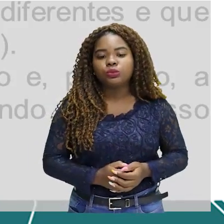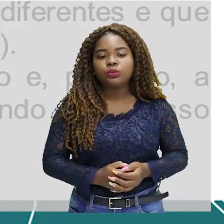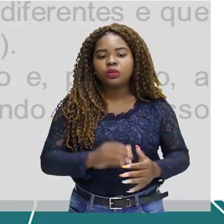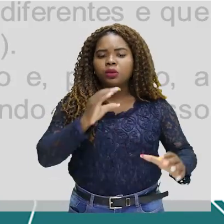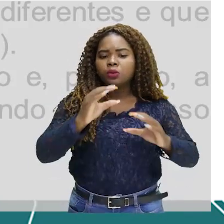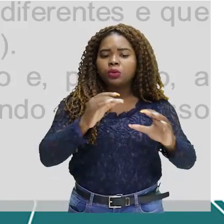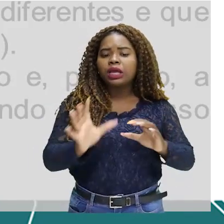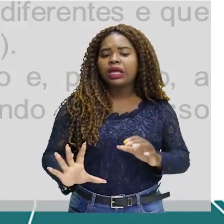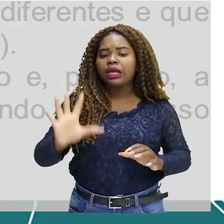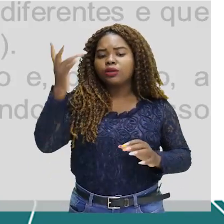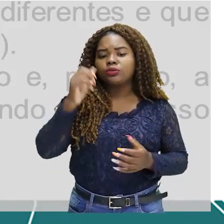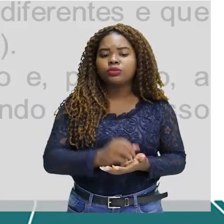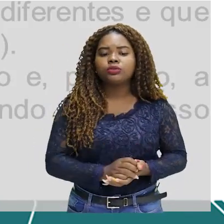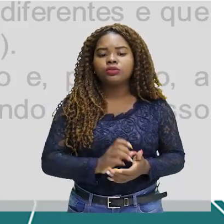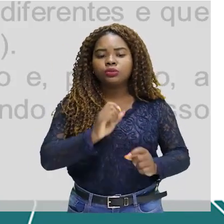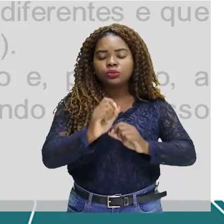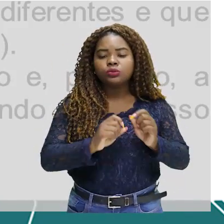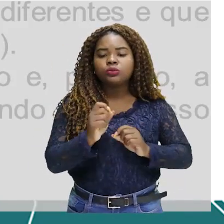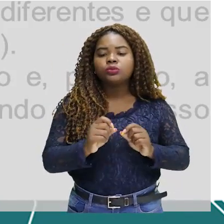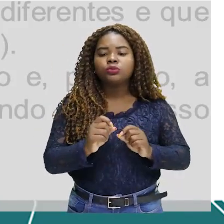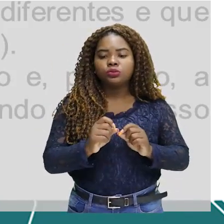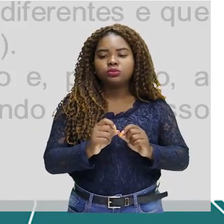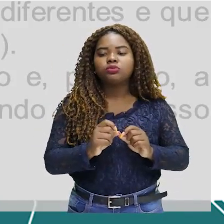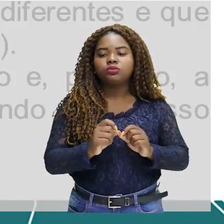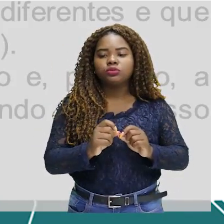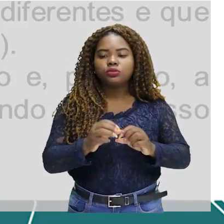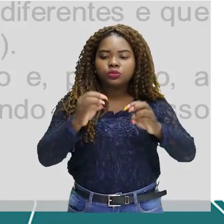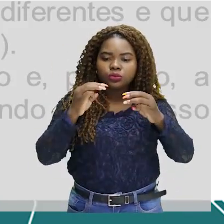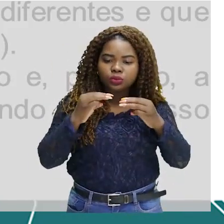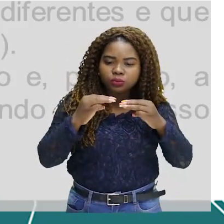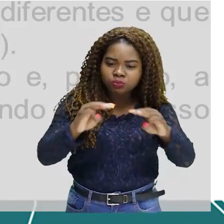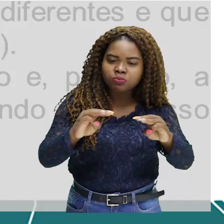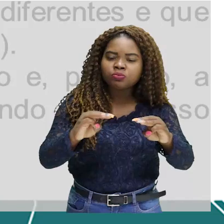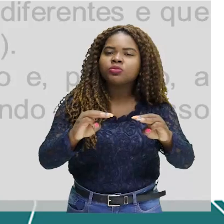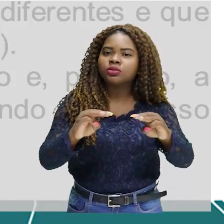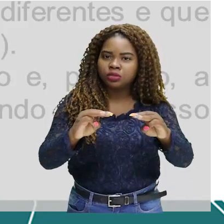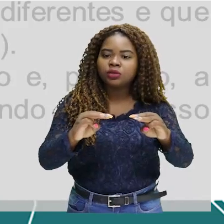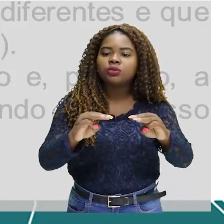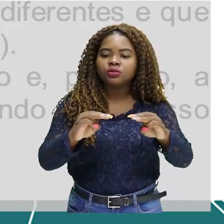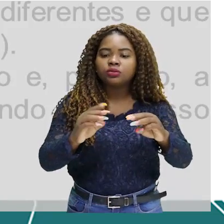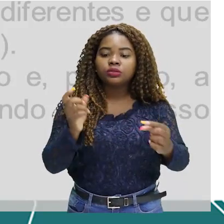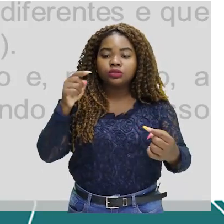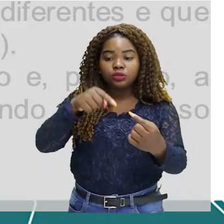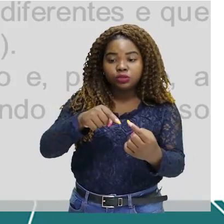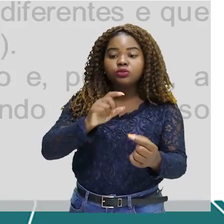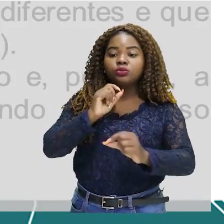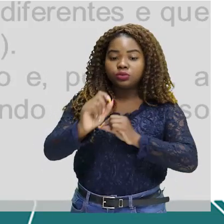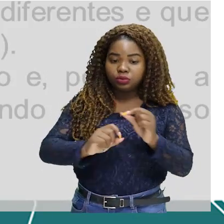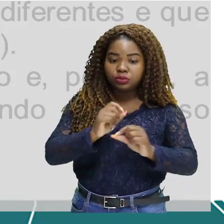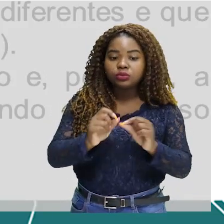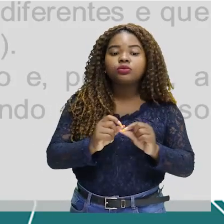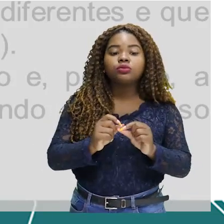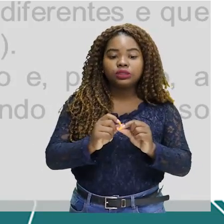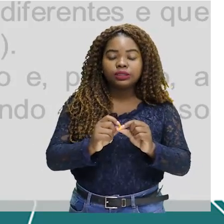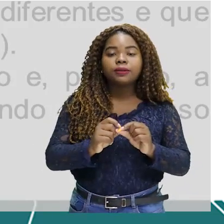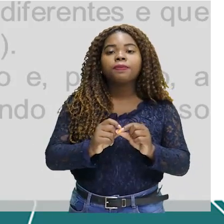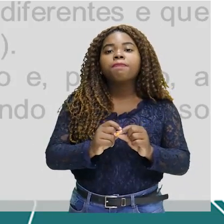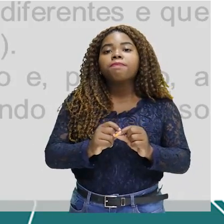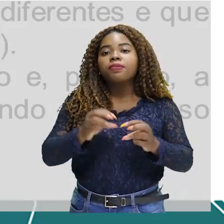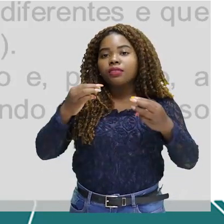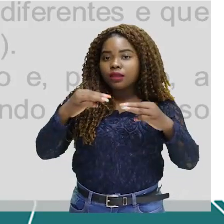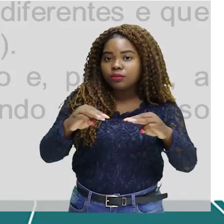do momento em que o interlocutor atinge o entendimento da mensagem transmitida. Nesse caso, podemos pensar em duas pessoas de